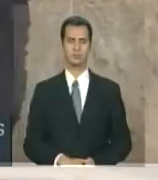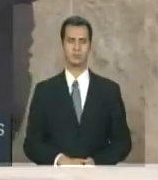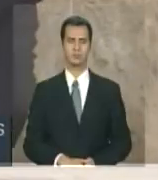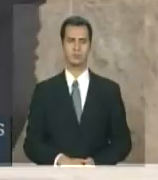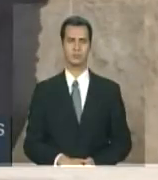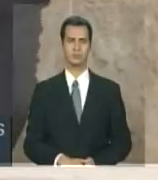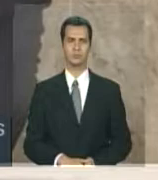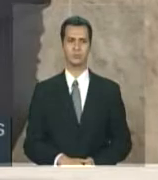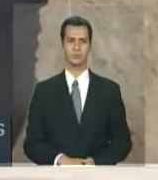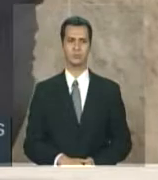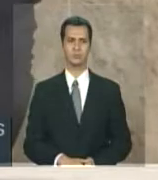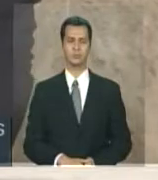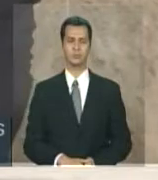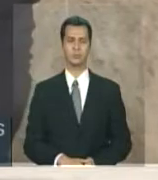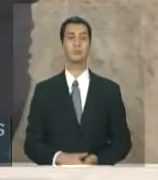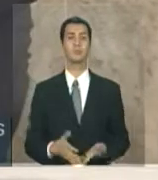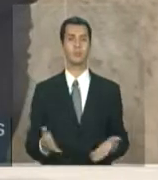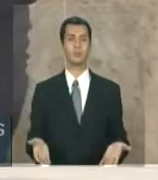A mesa, não quero só